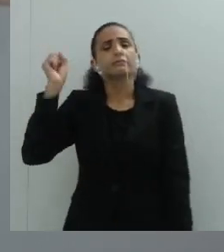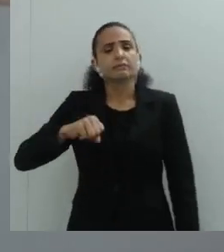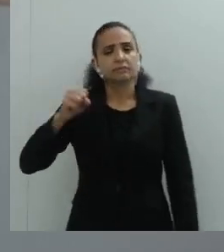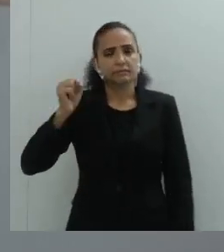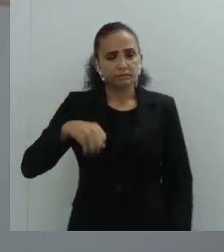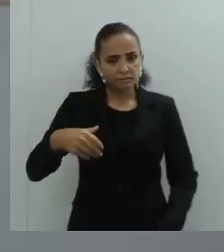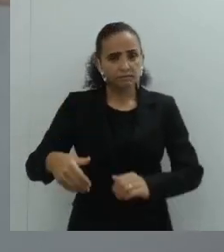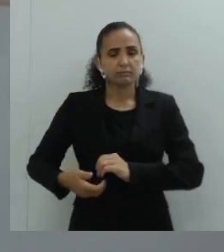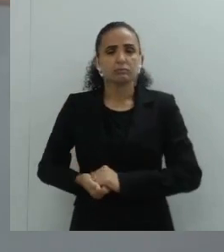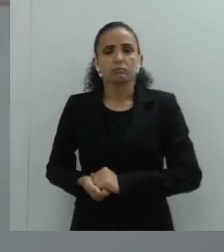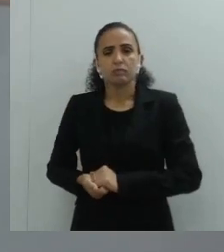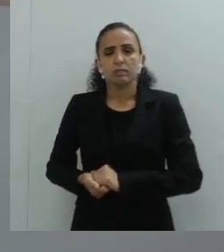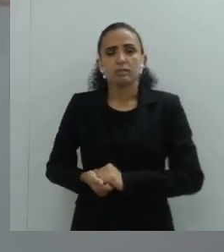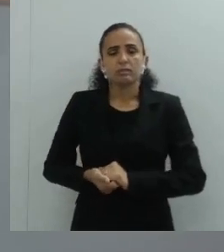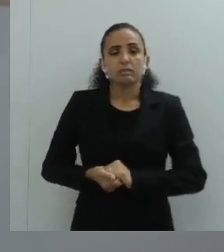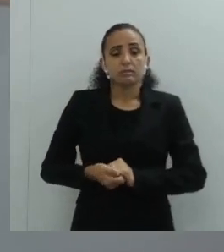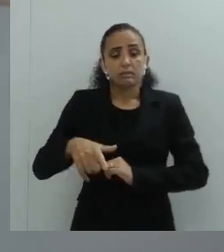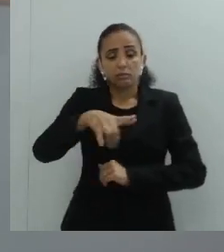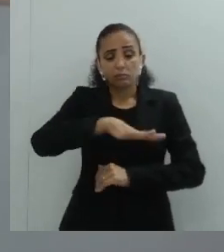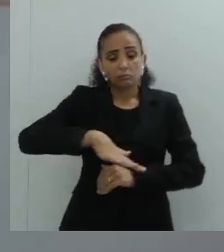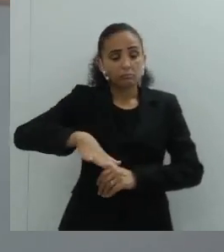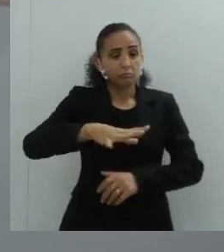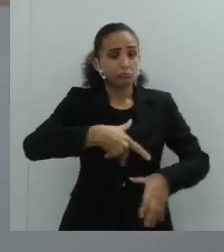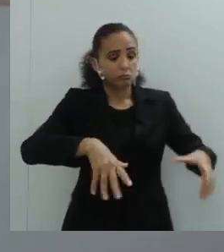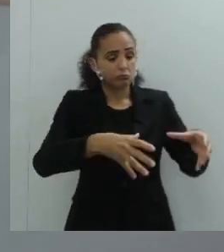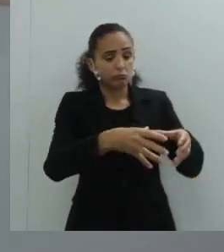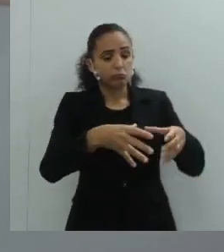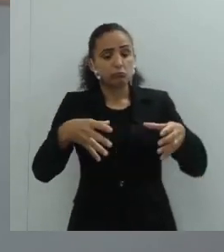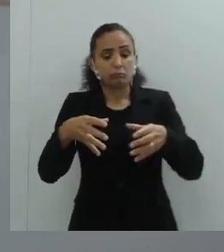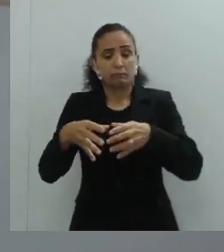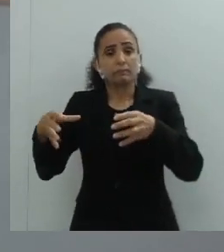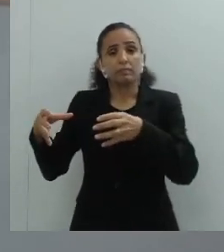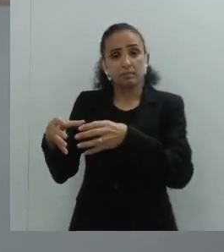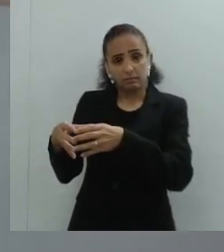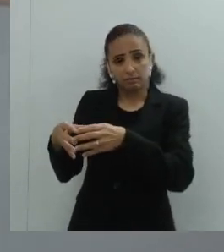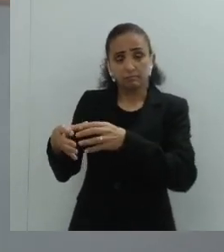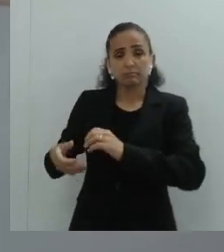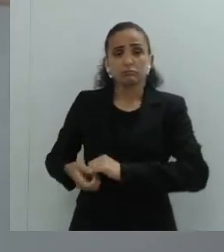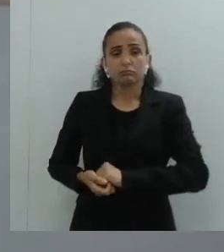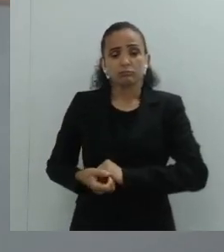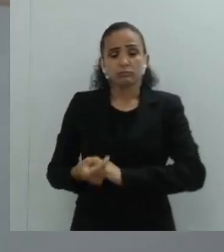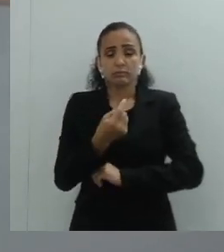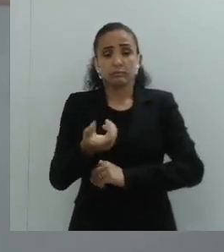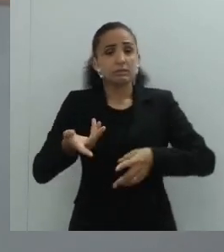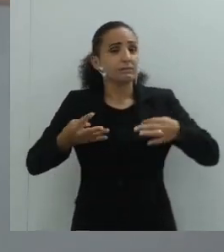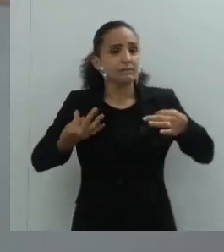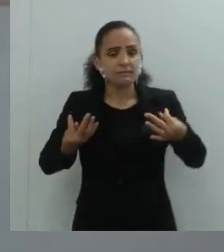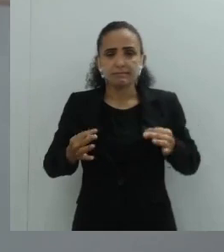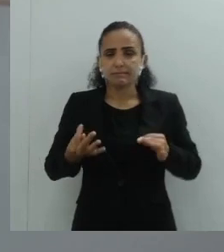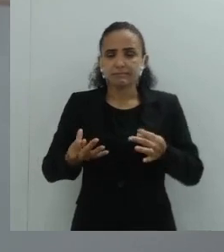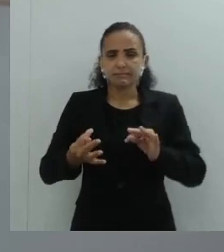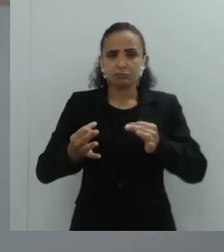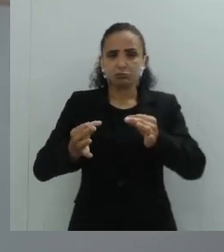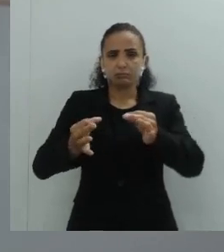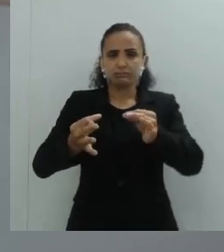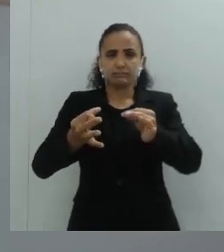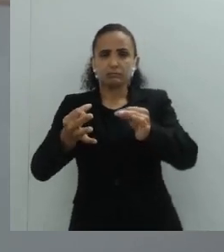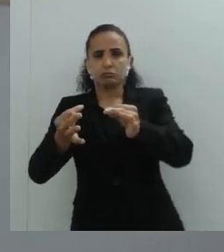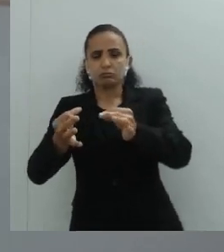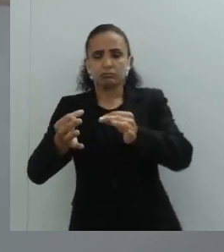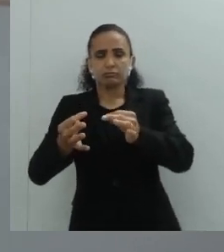dúvida, eles também, tá certo, trouxeram tecnologias que